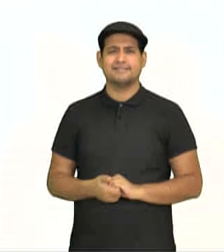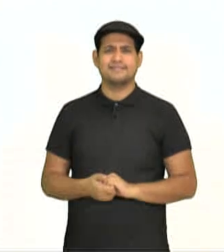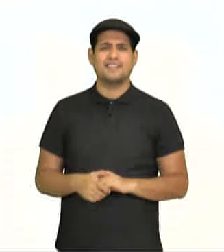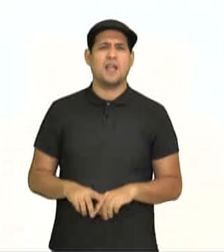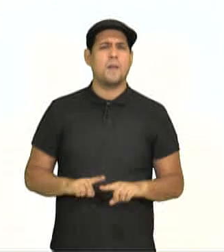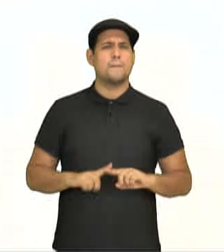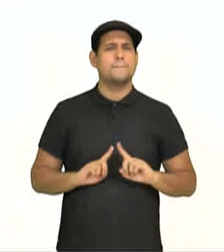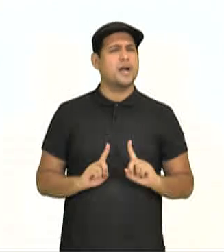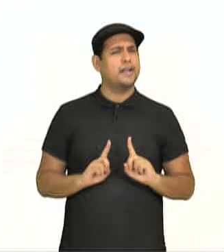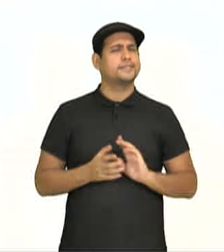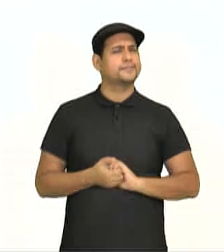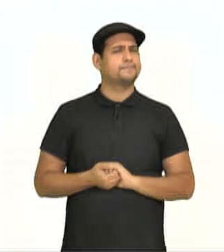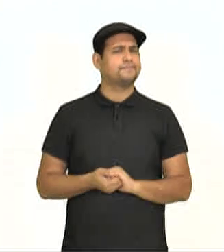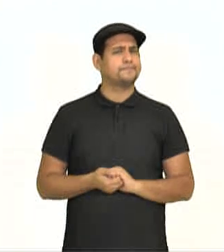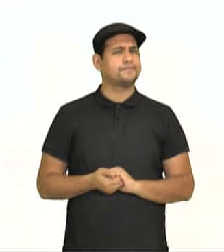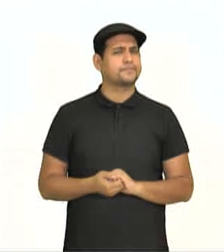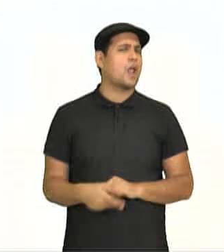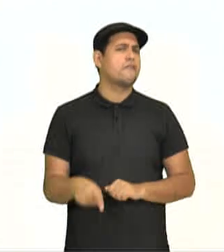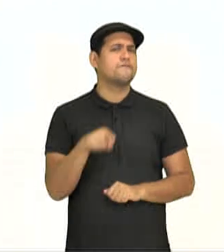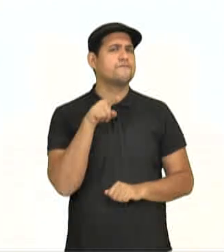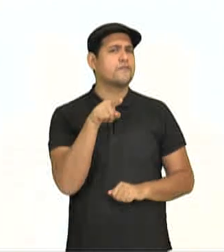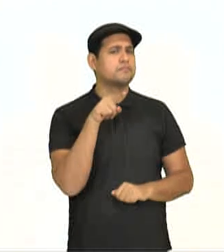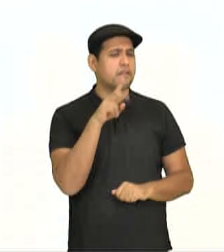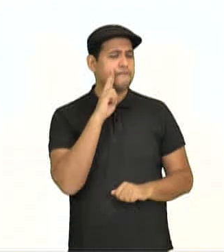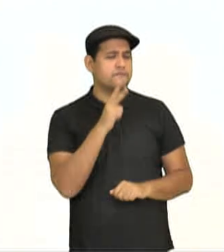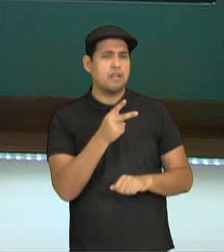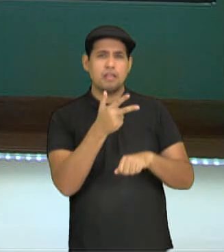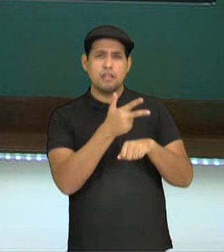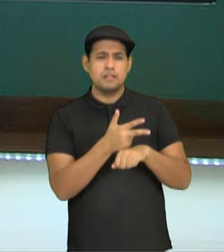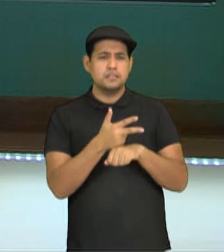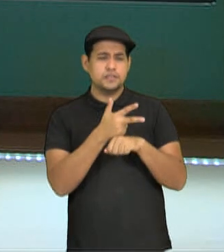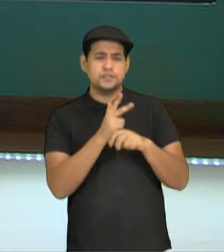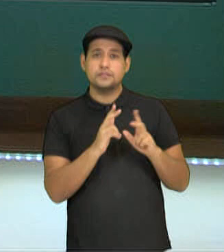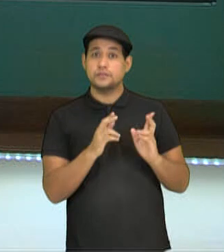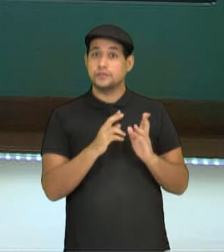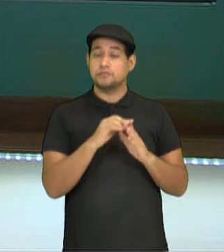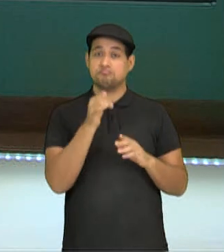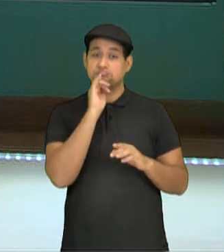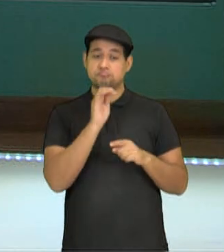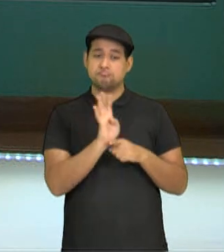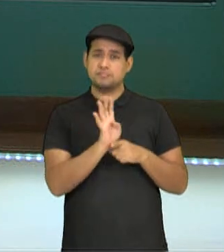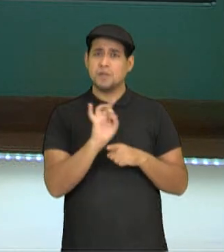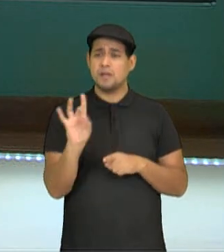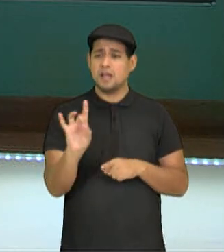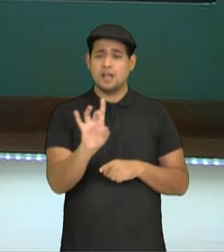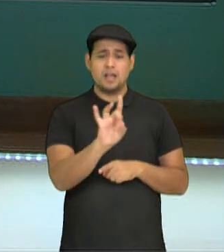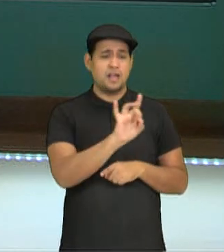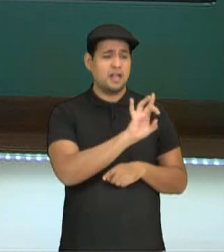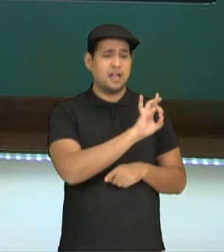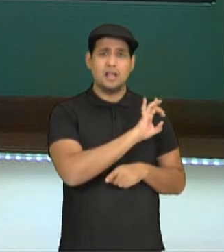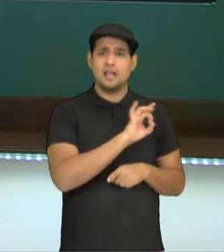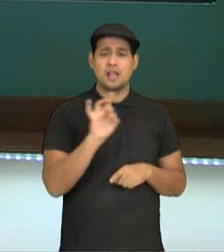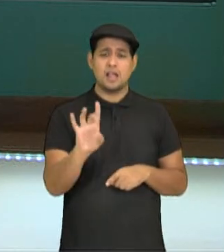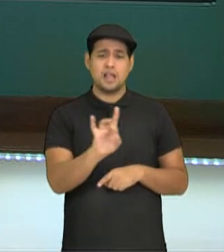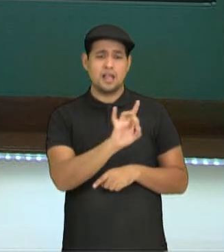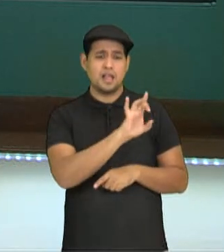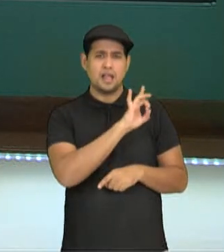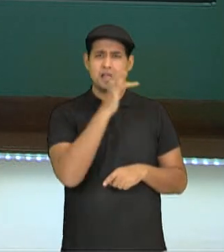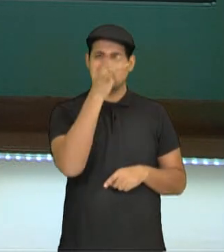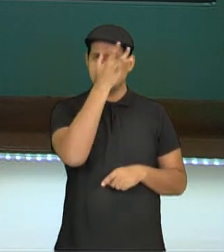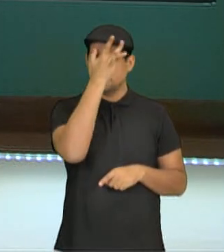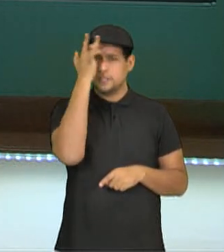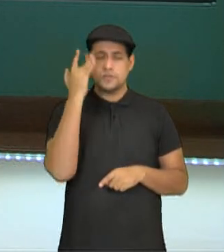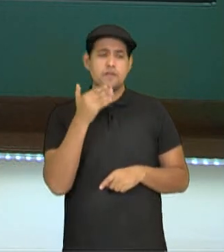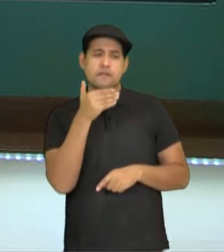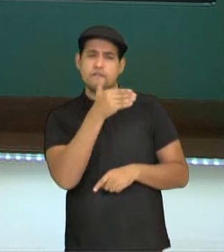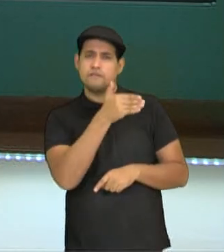que, olha, você assistia os filmes individualmente. Então, cada pessoa ia lá